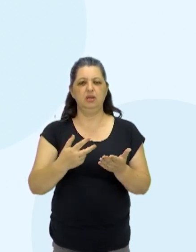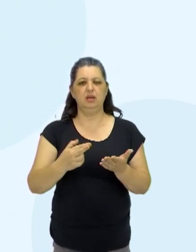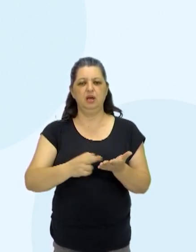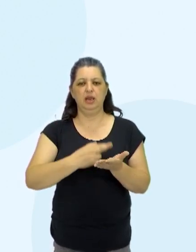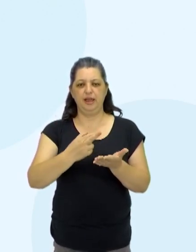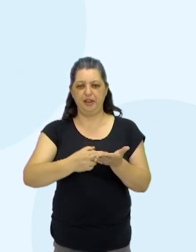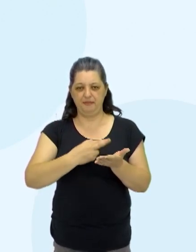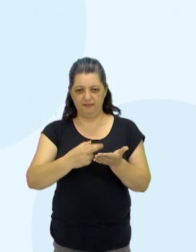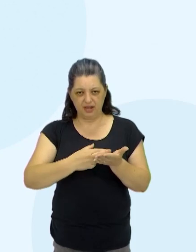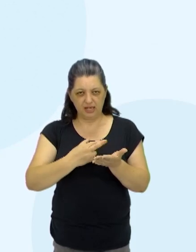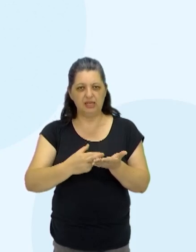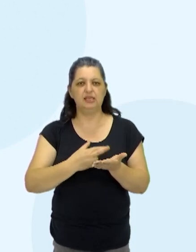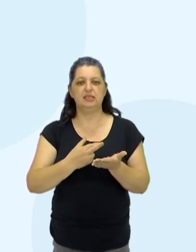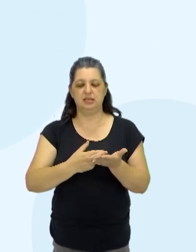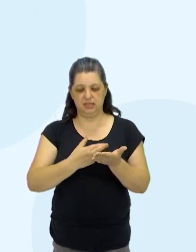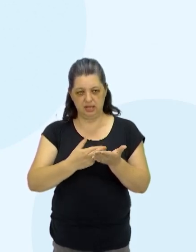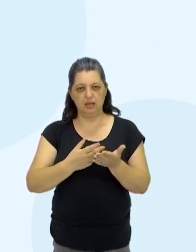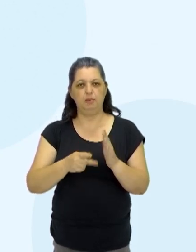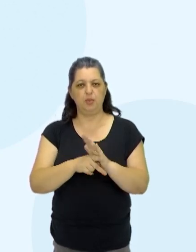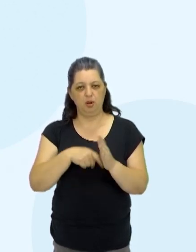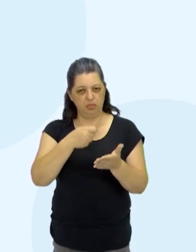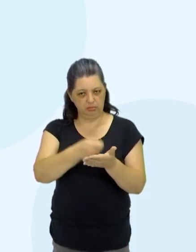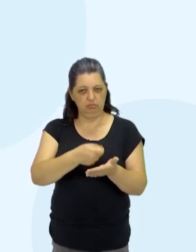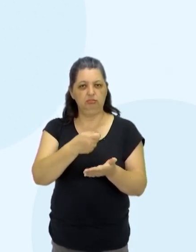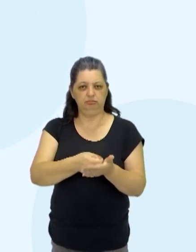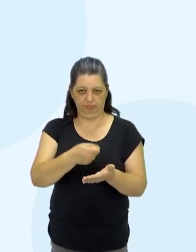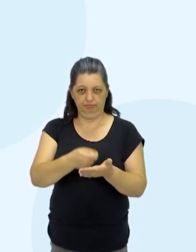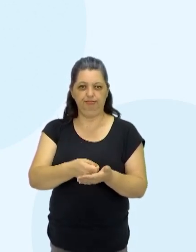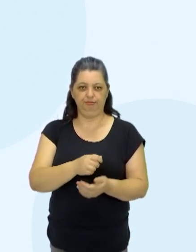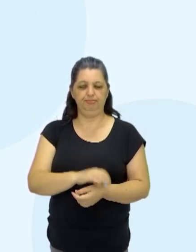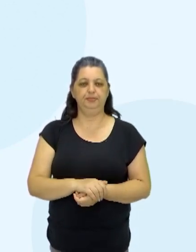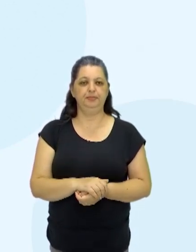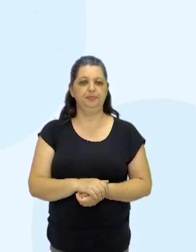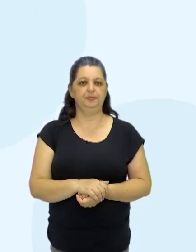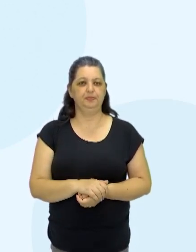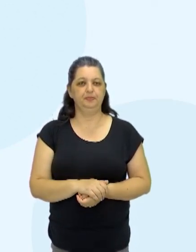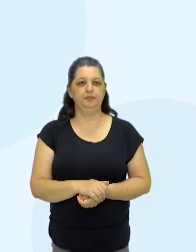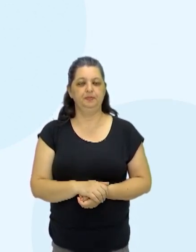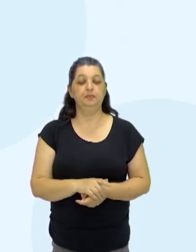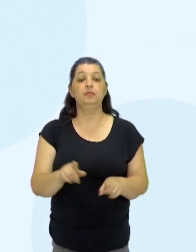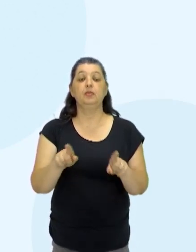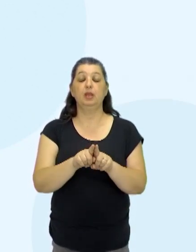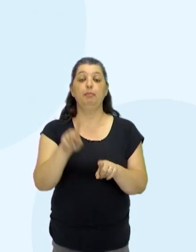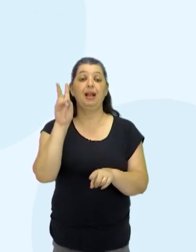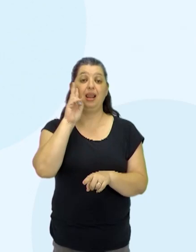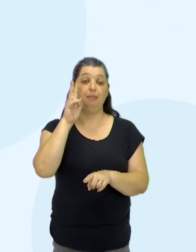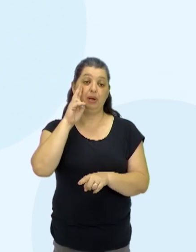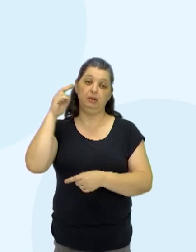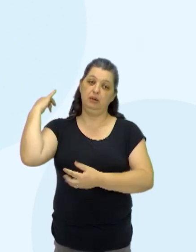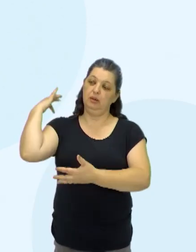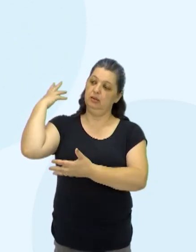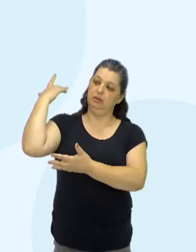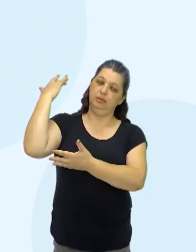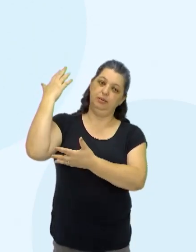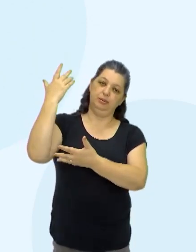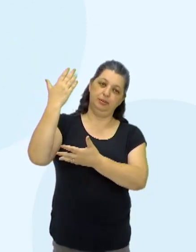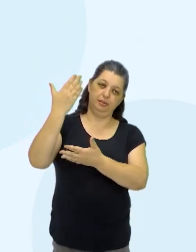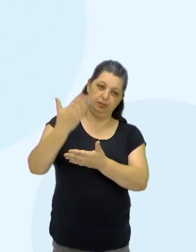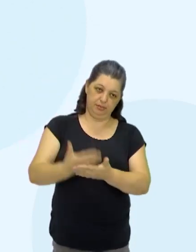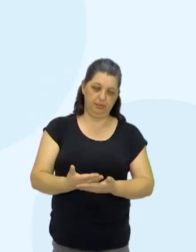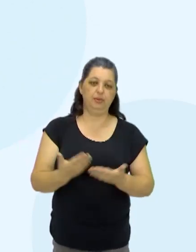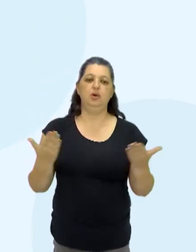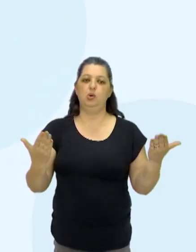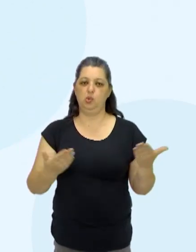atuante, bastante militante, né? A gente não pode esquecer que até hoje a gente tem sequelas da